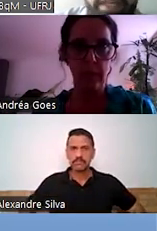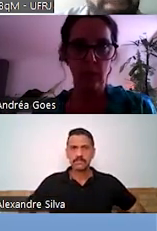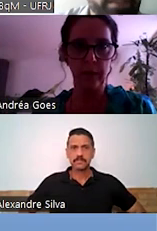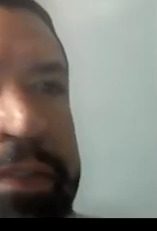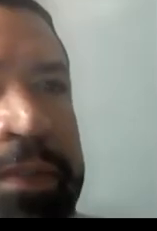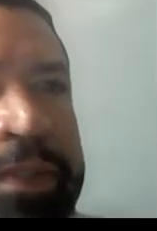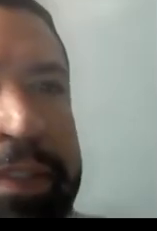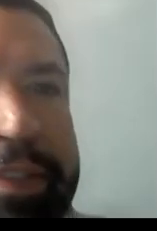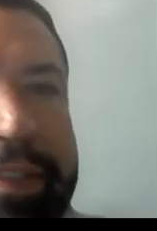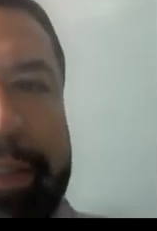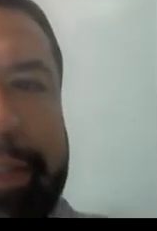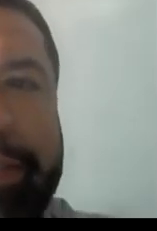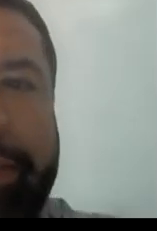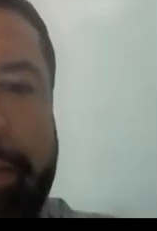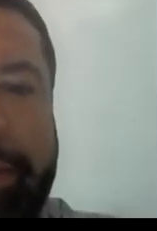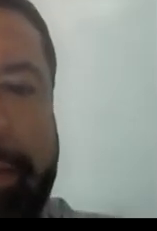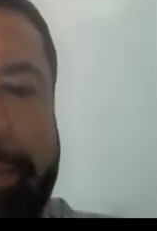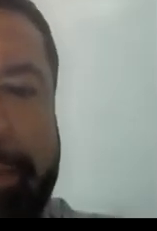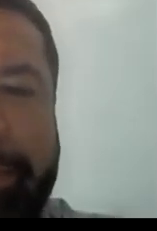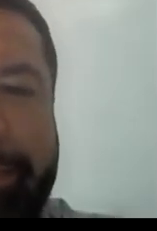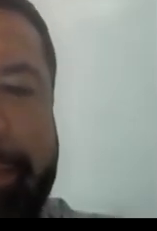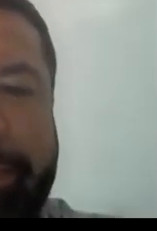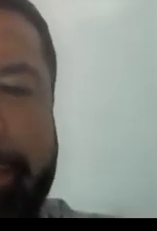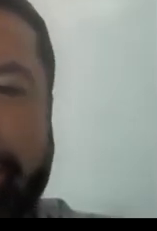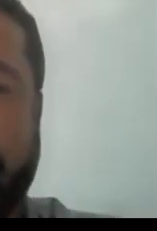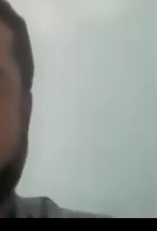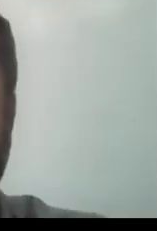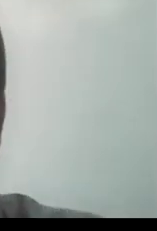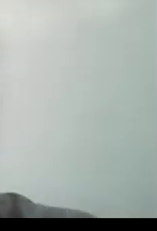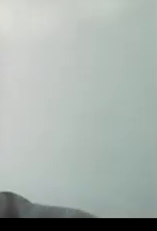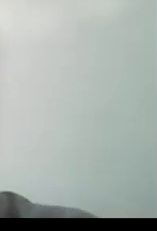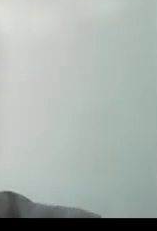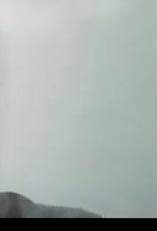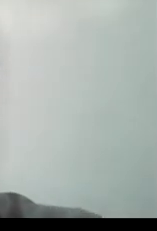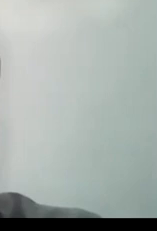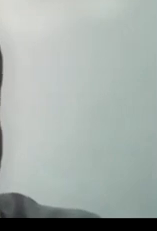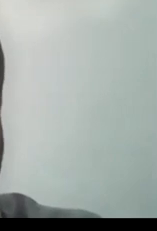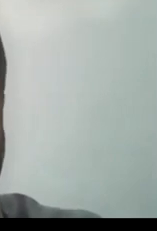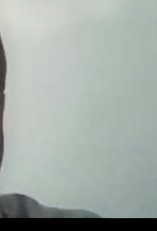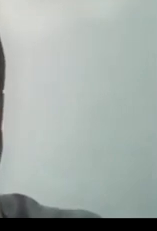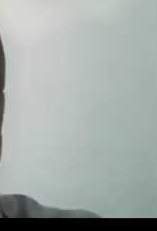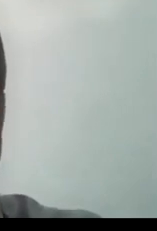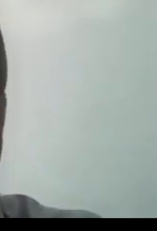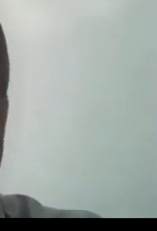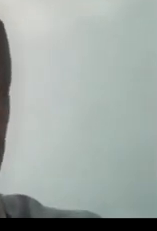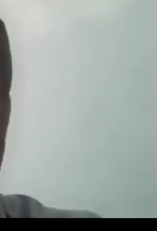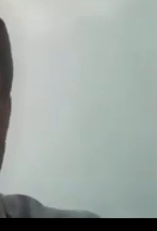Alguém Vou sabe? interromper? Vou Oi, interromper e vou colocar de novo. posso falar? Pode?